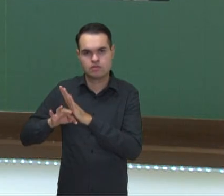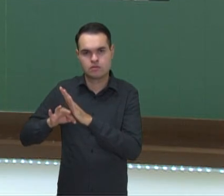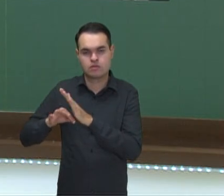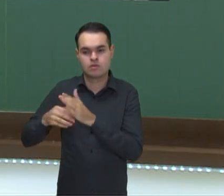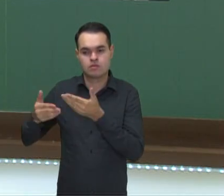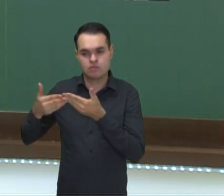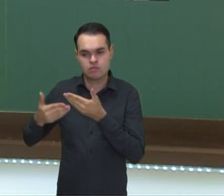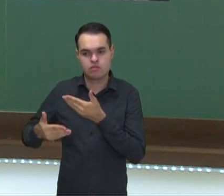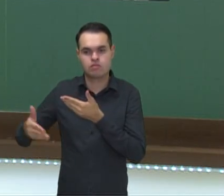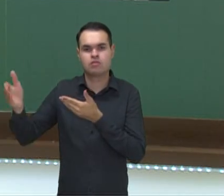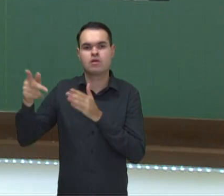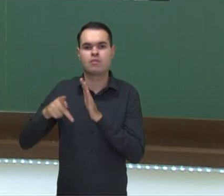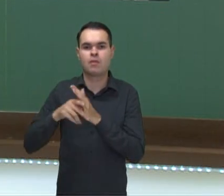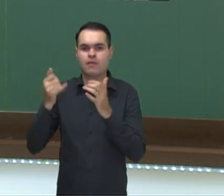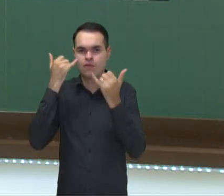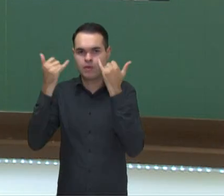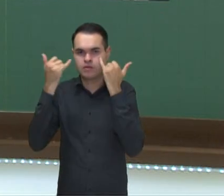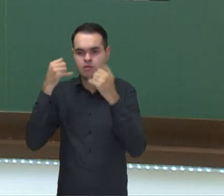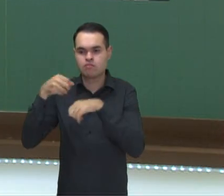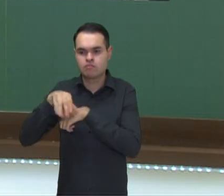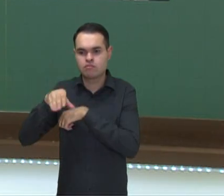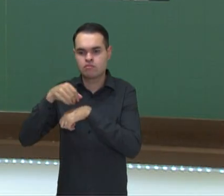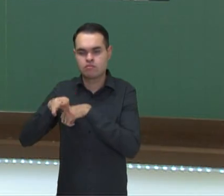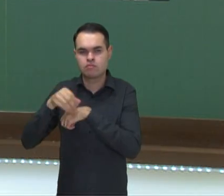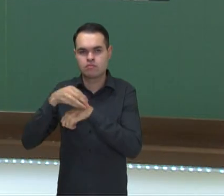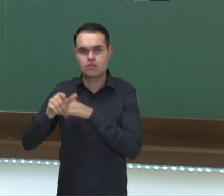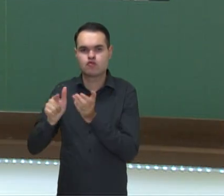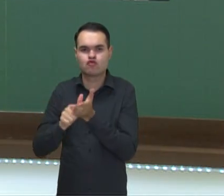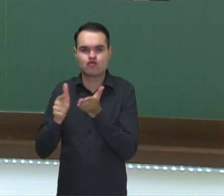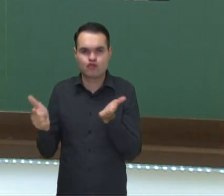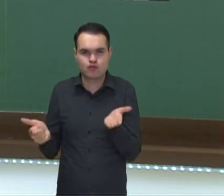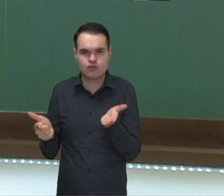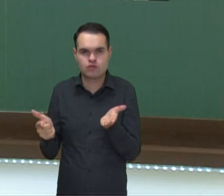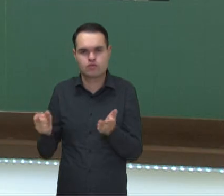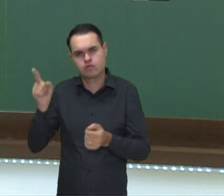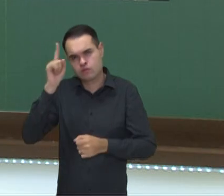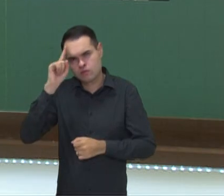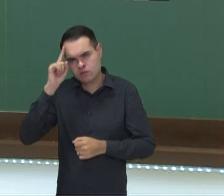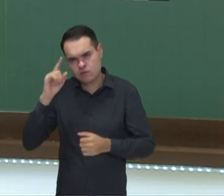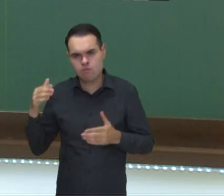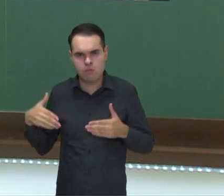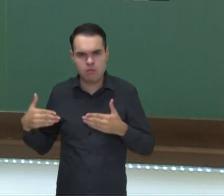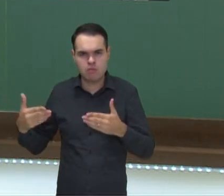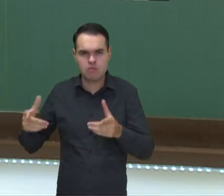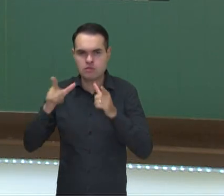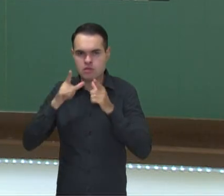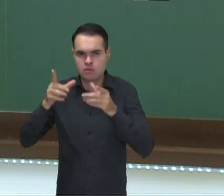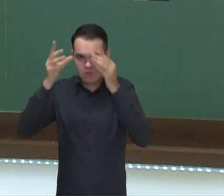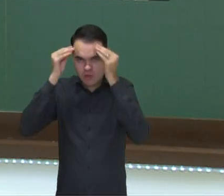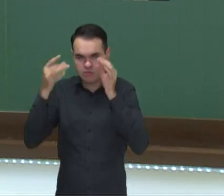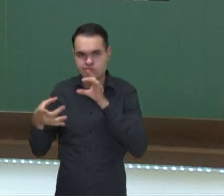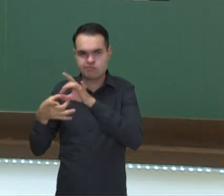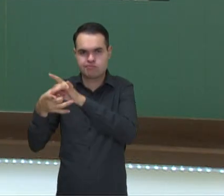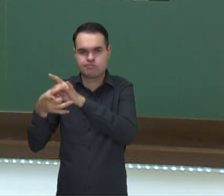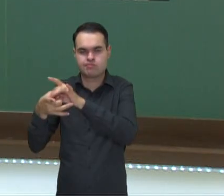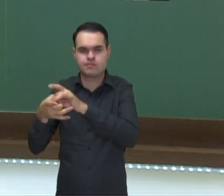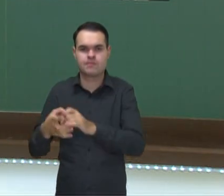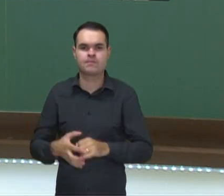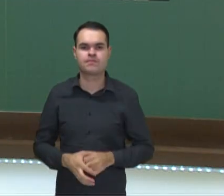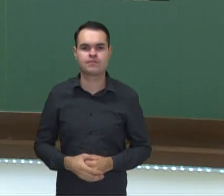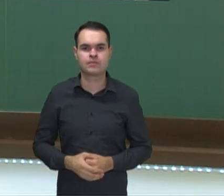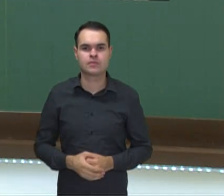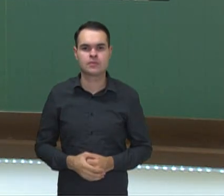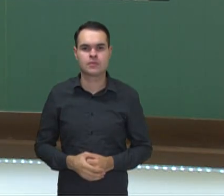temos um discurso jornalístico, aquele que se aproxima mais do dia a dia, da nossa linguagem. Por que não